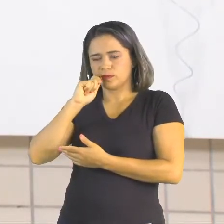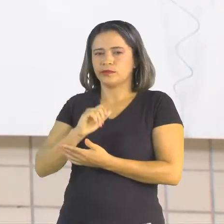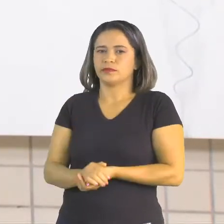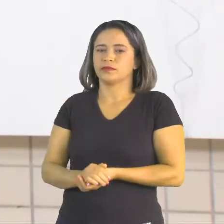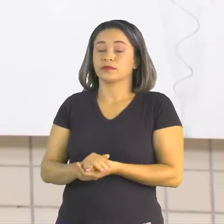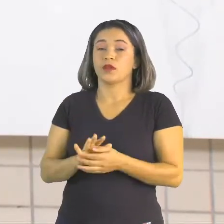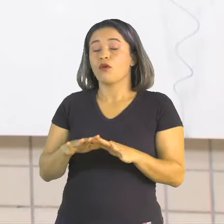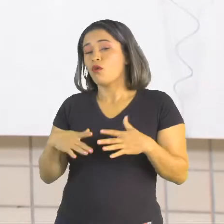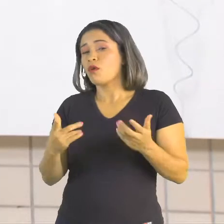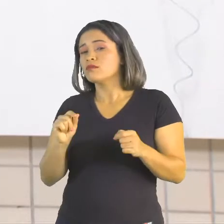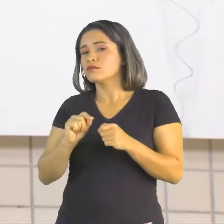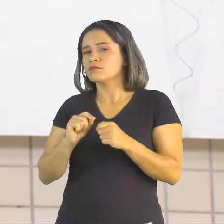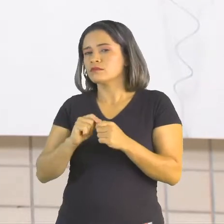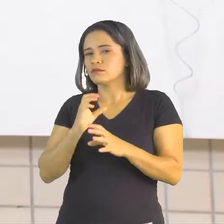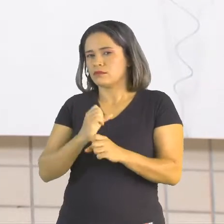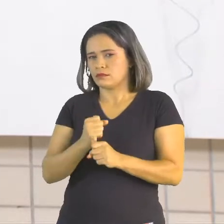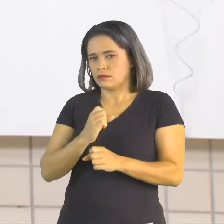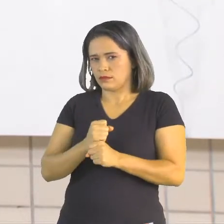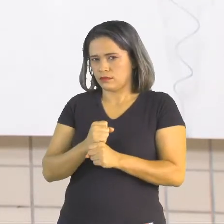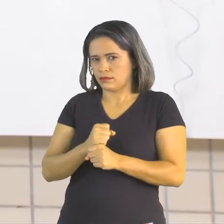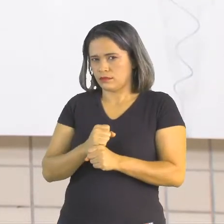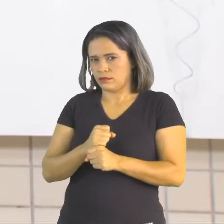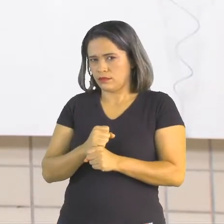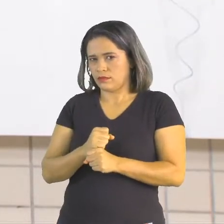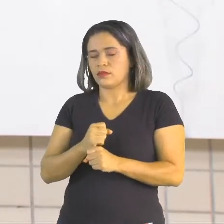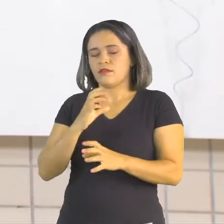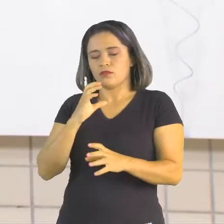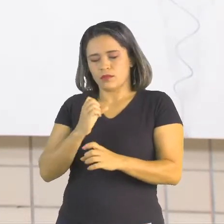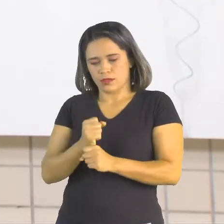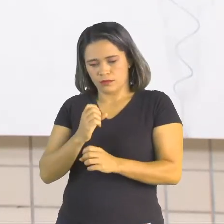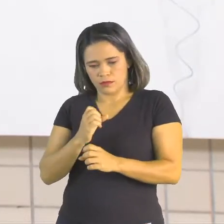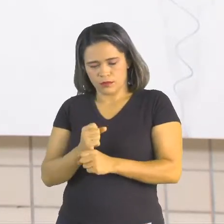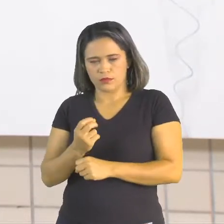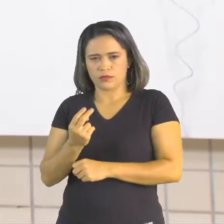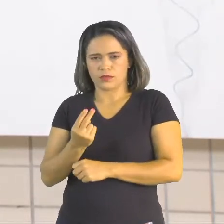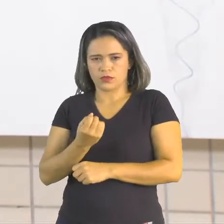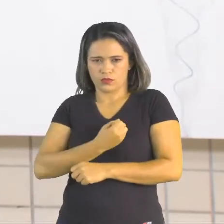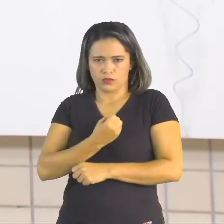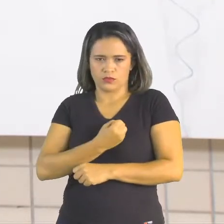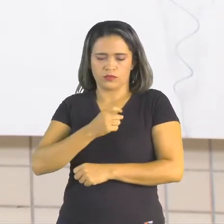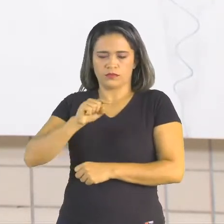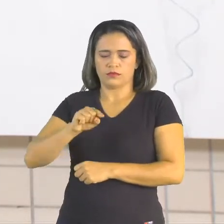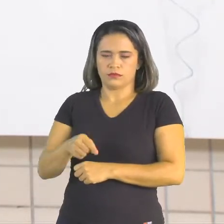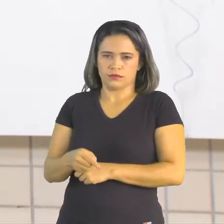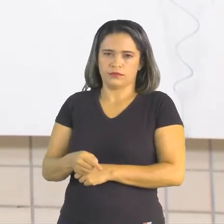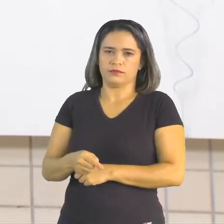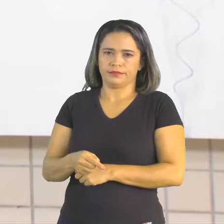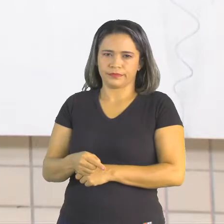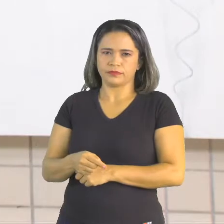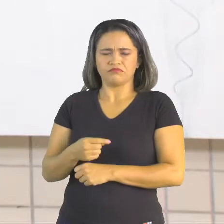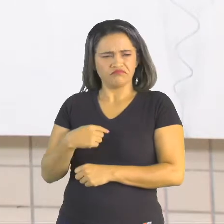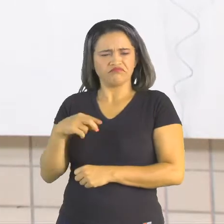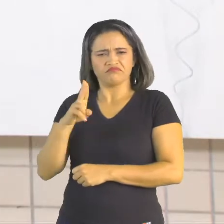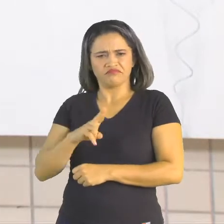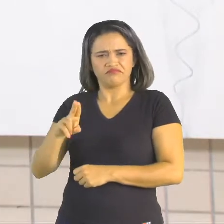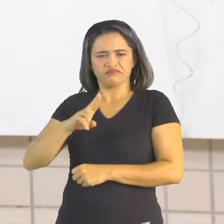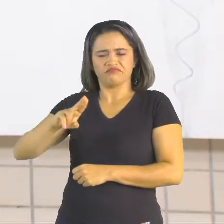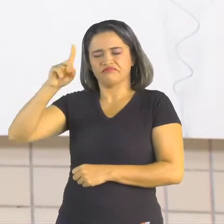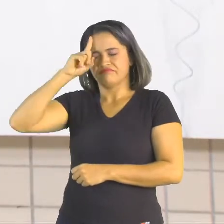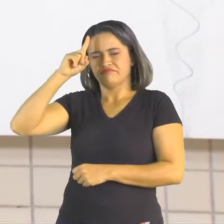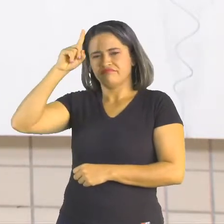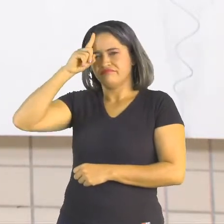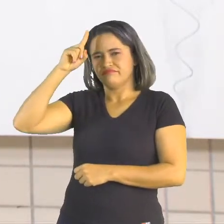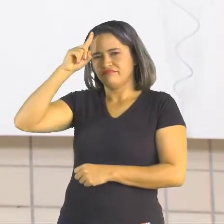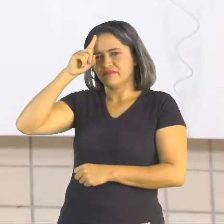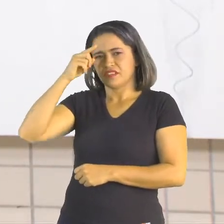essa operação? Você fez uma soma com números decimais. Isso já é algo que a gente faz no nosso dia a dia. É algo